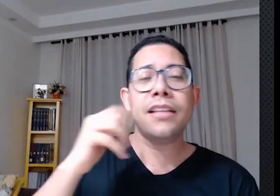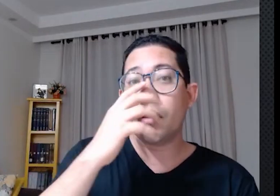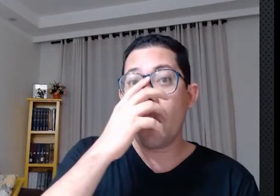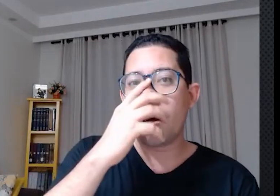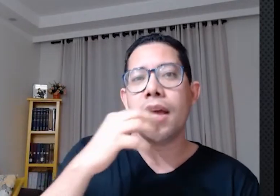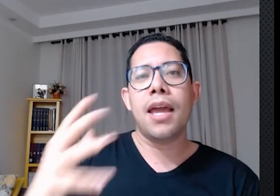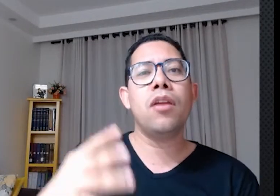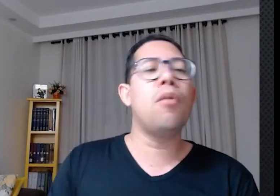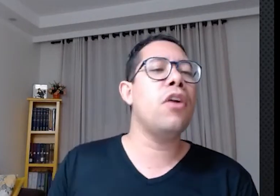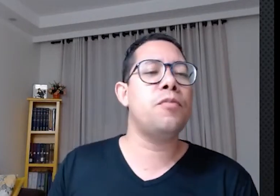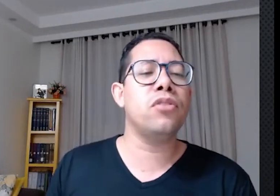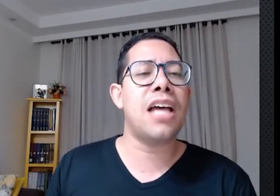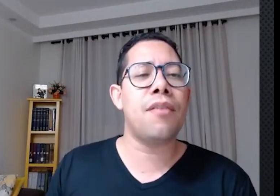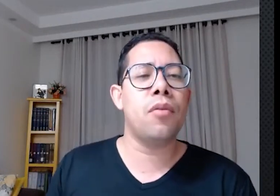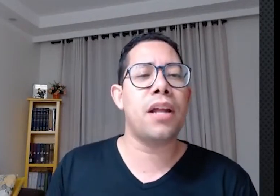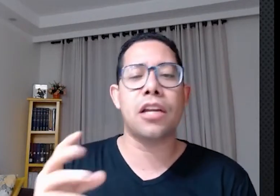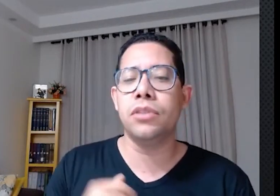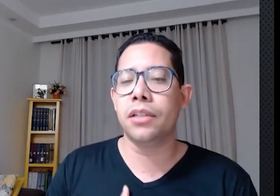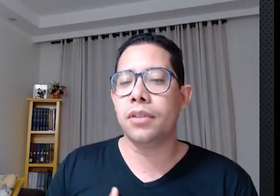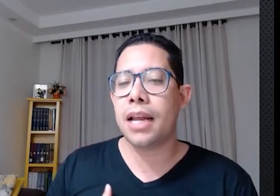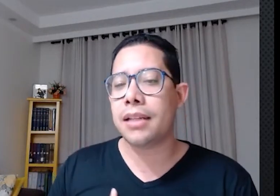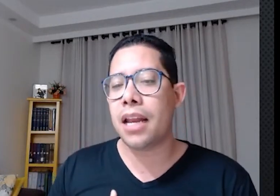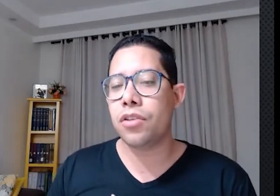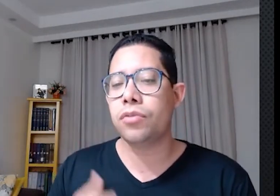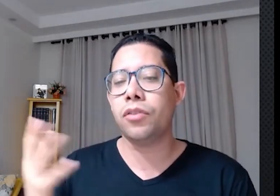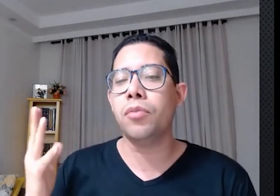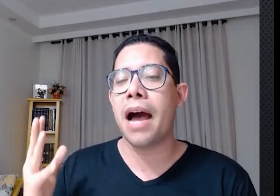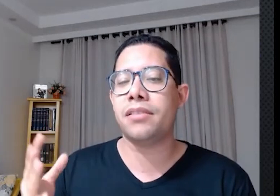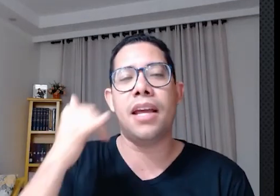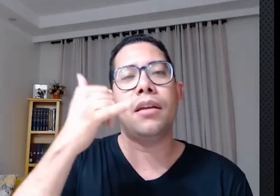E aí você coloca ele como responsável para estar ajudando, né? A Natália